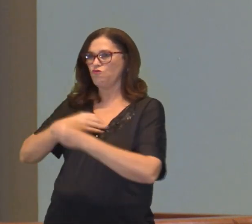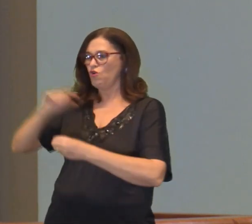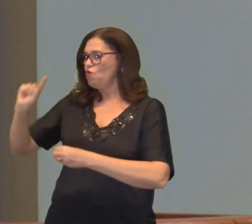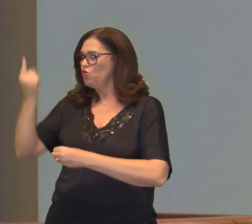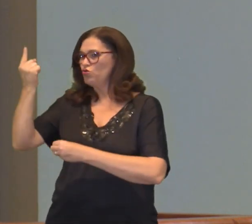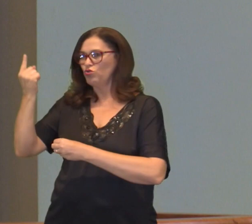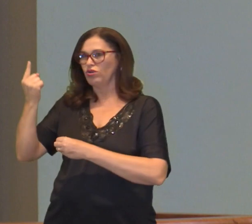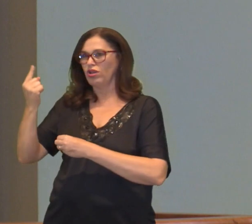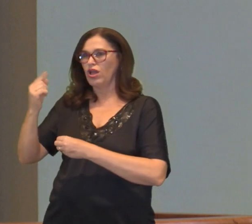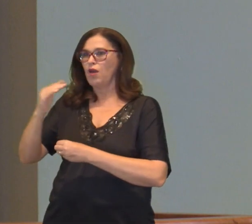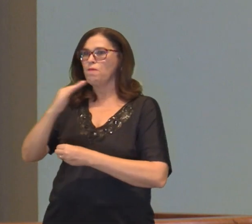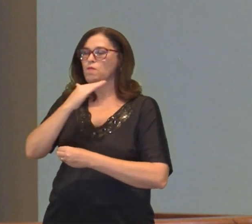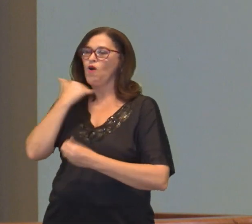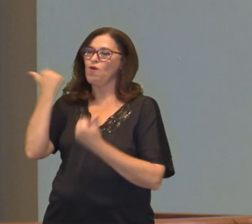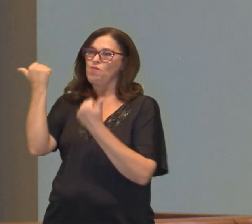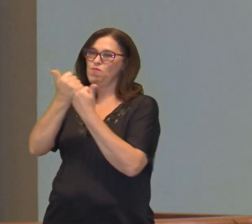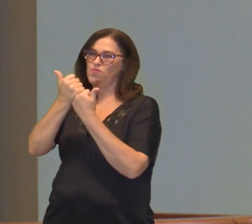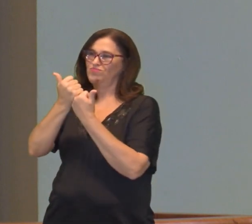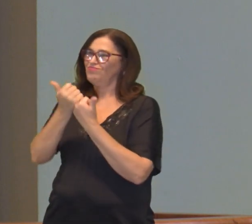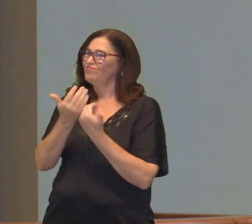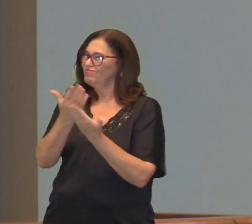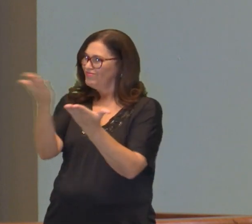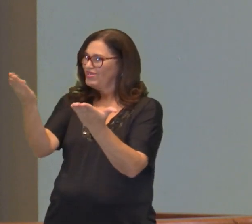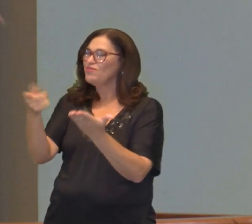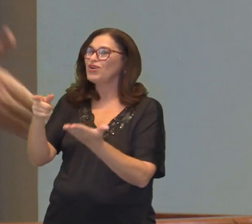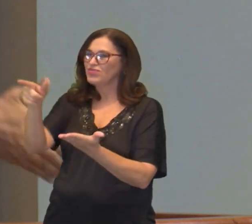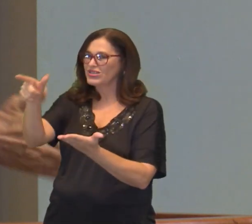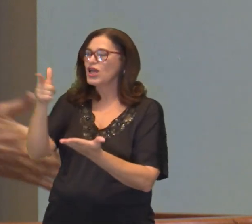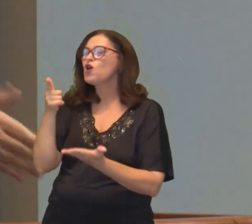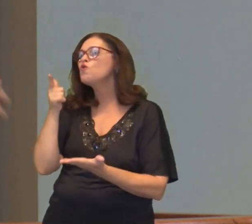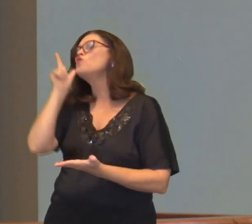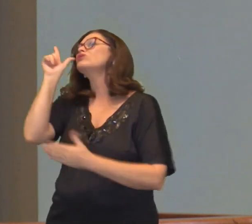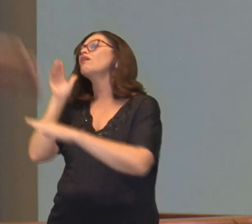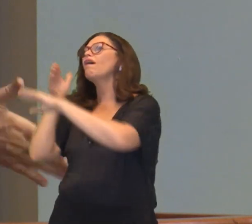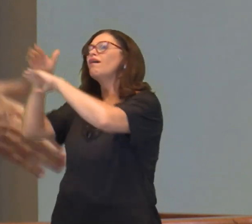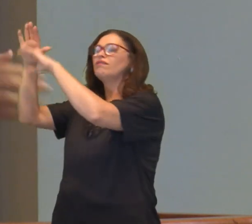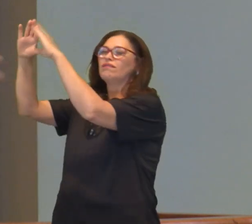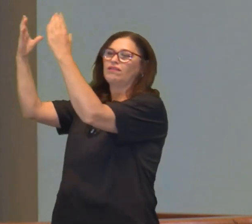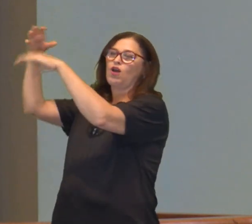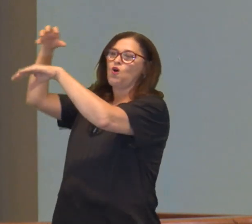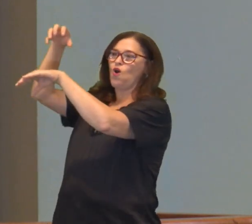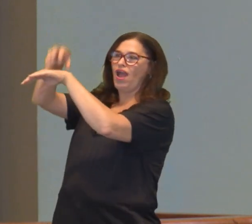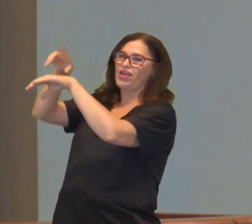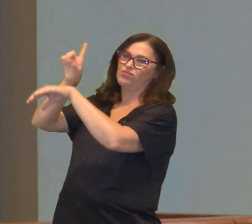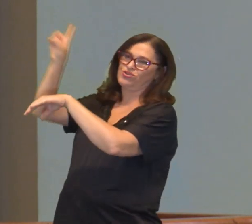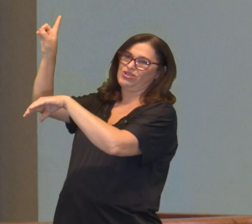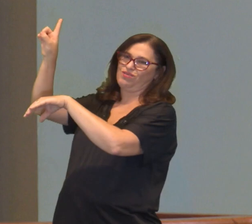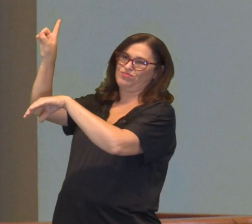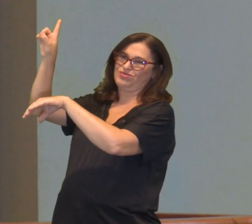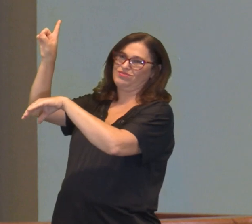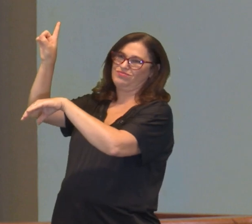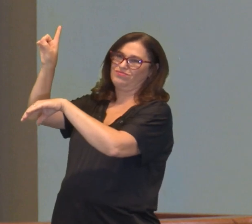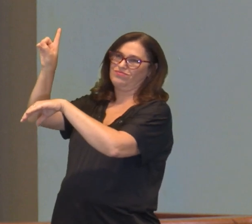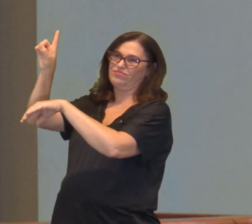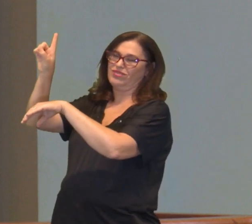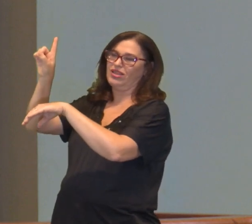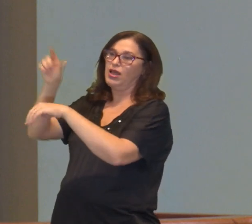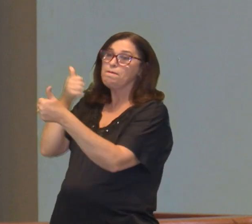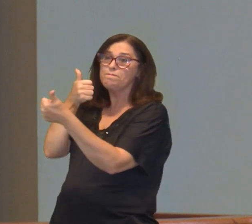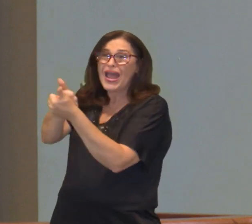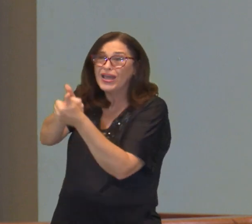dele morresse para você ter entrada no reino de Deus. Tão